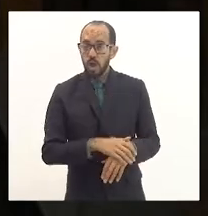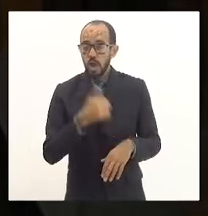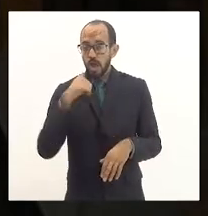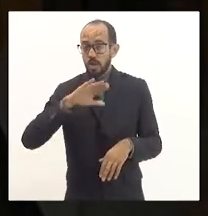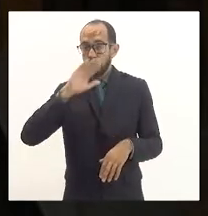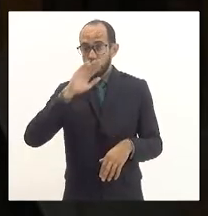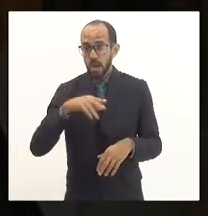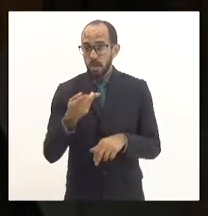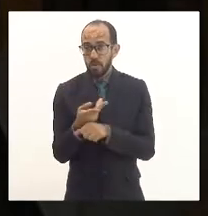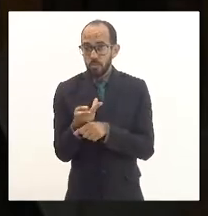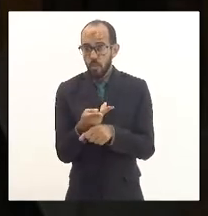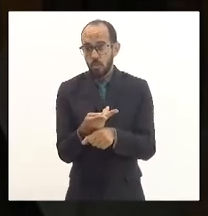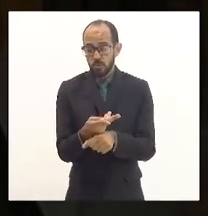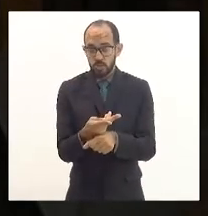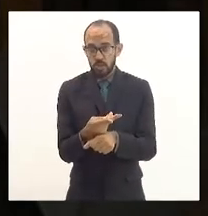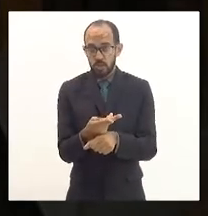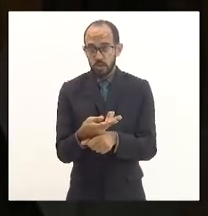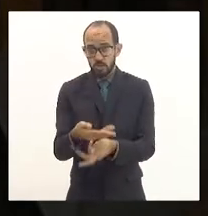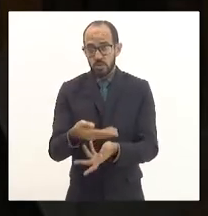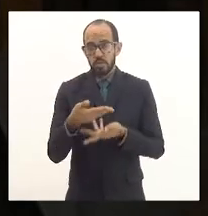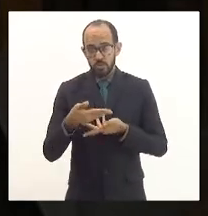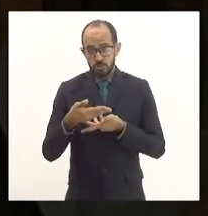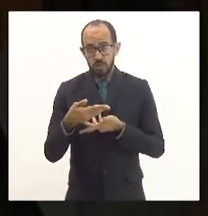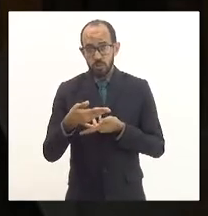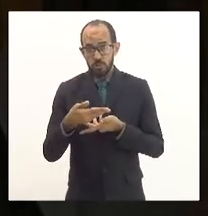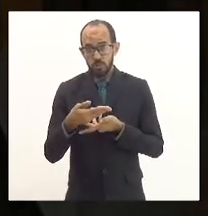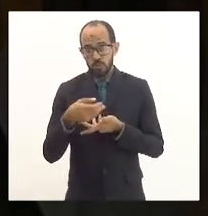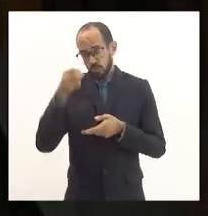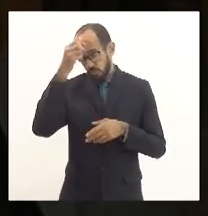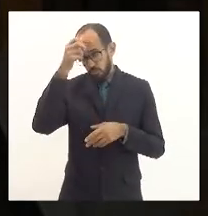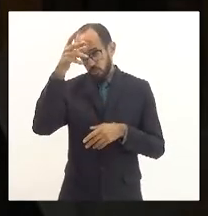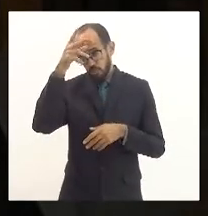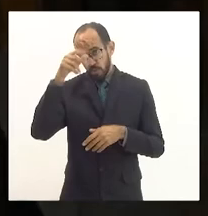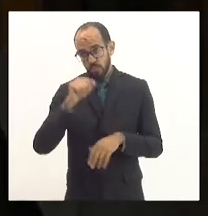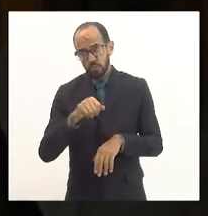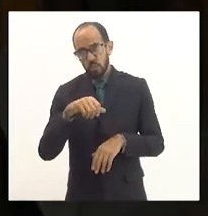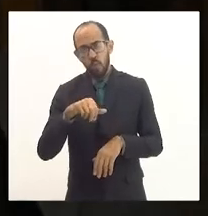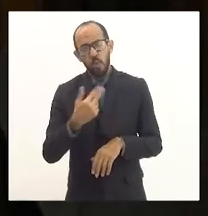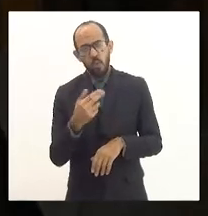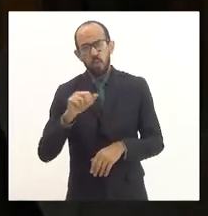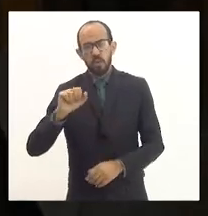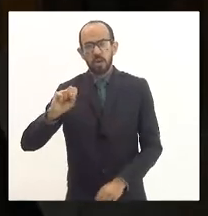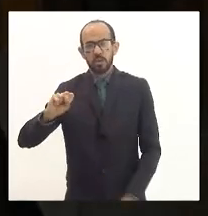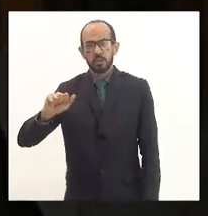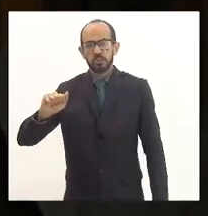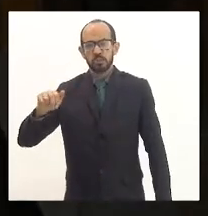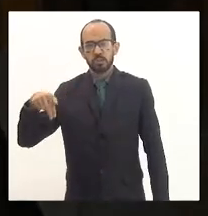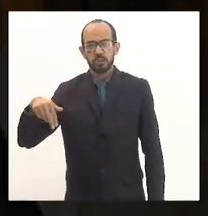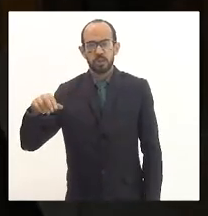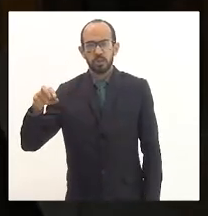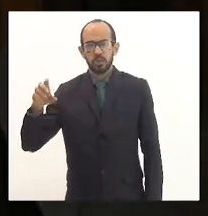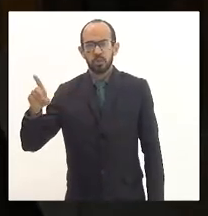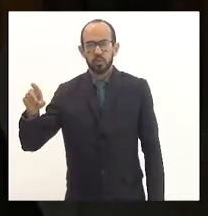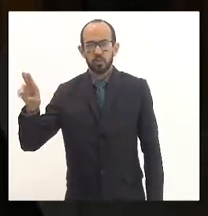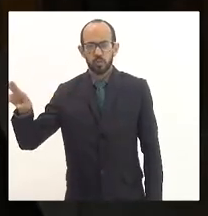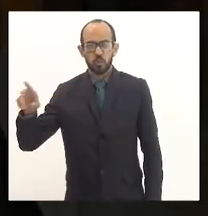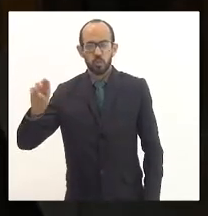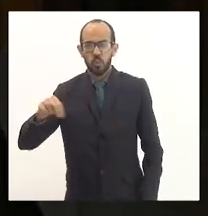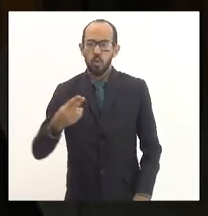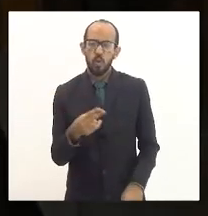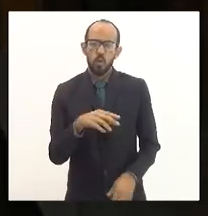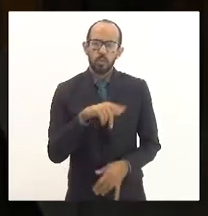atendimento busca o município ou na samdu ou no do HGG numa unidade pública